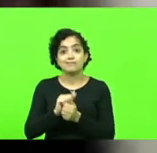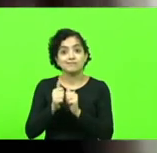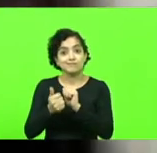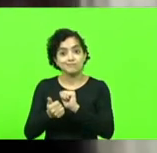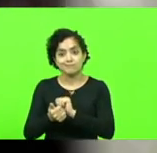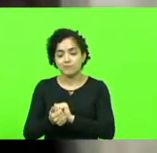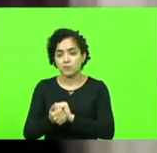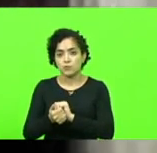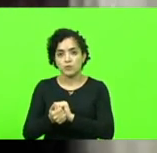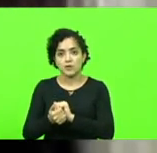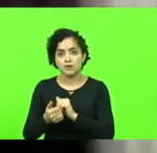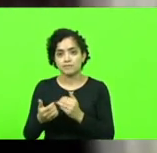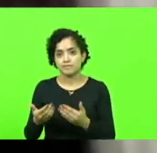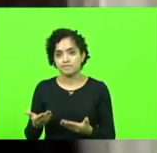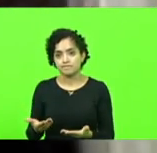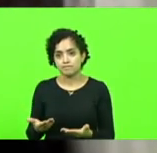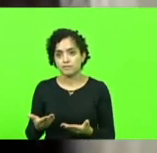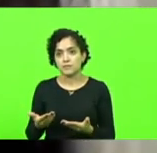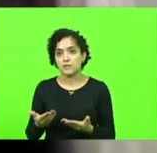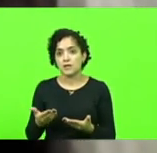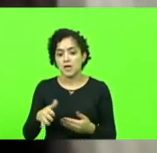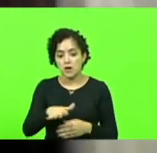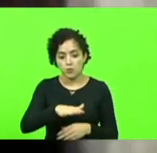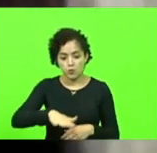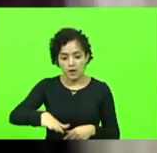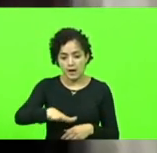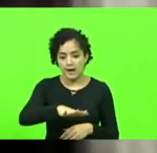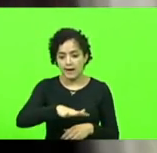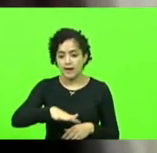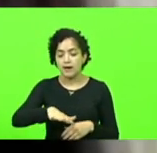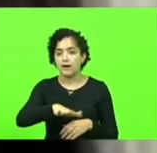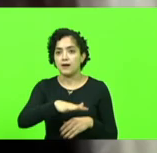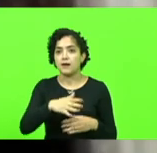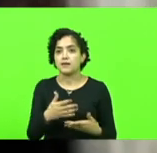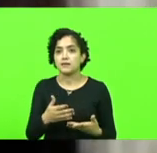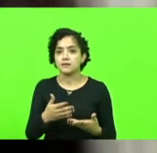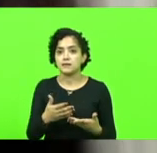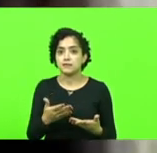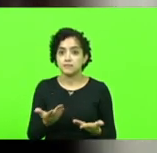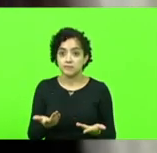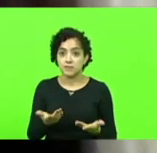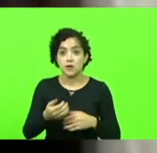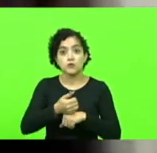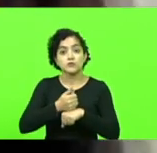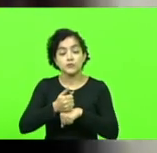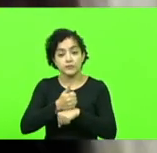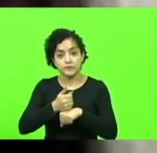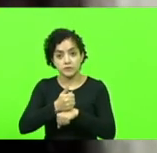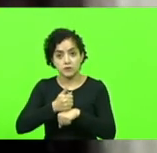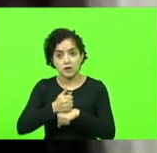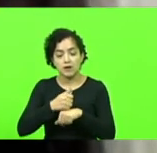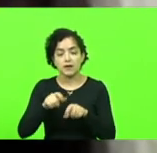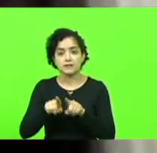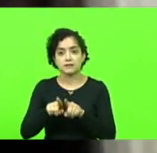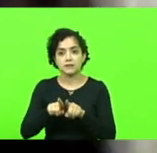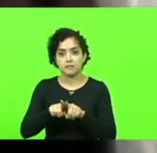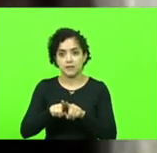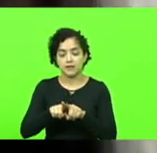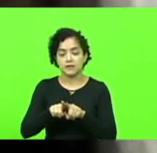isso, se adequar ao espaço físico, se adequar aos profissionais, né?